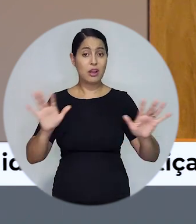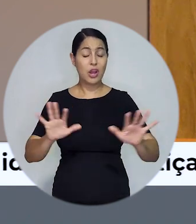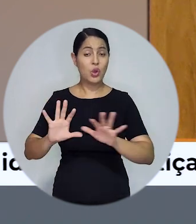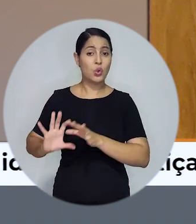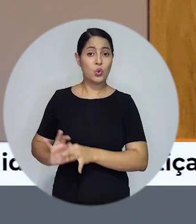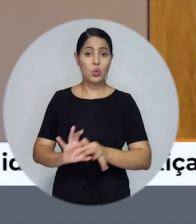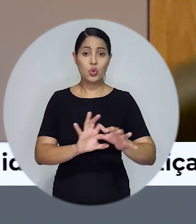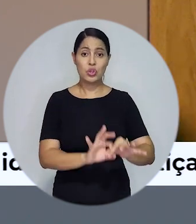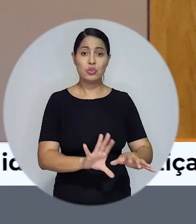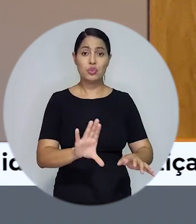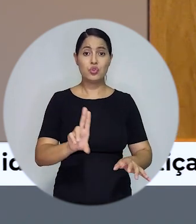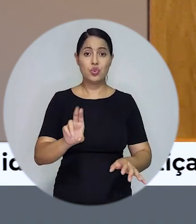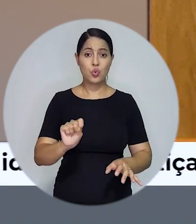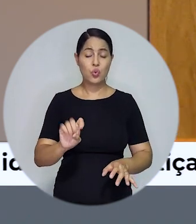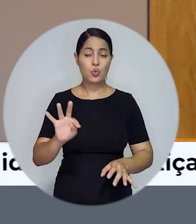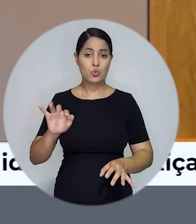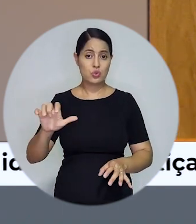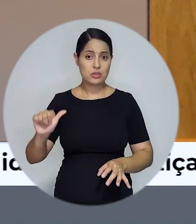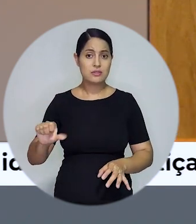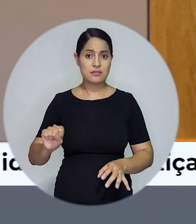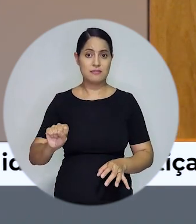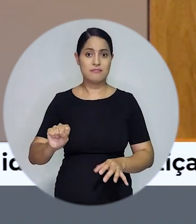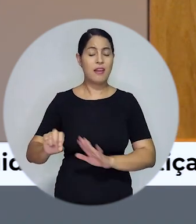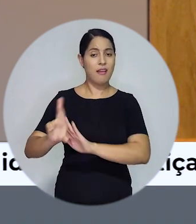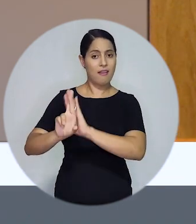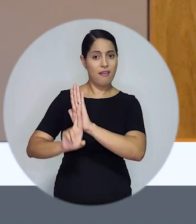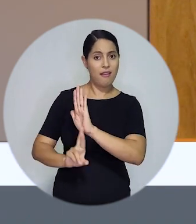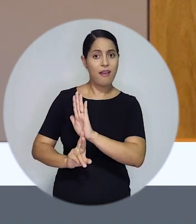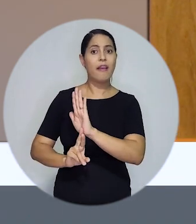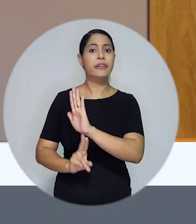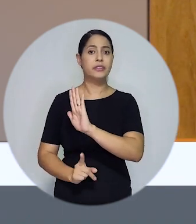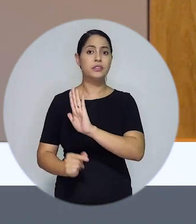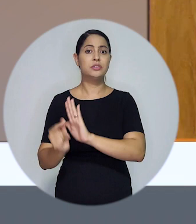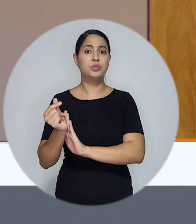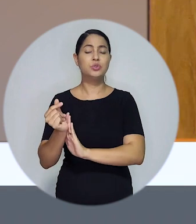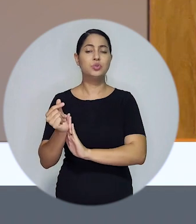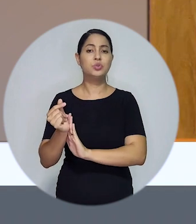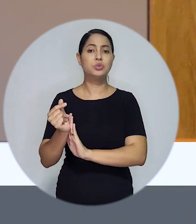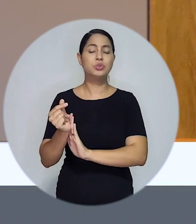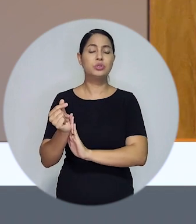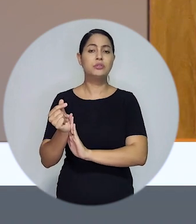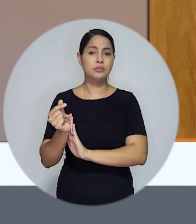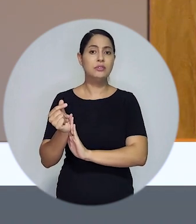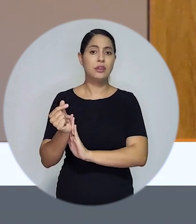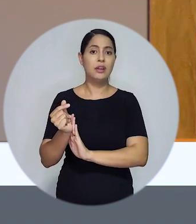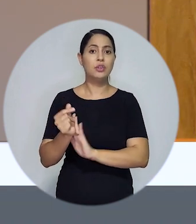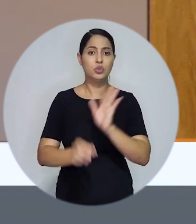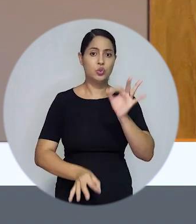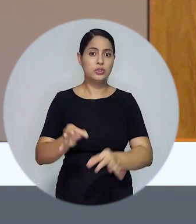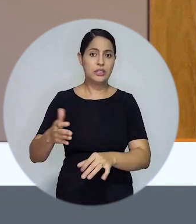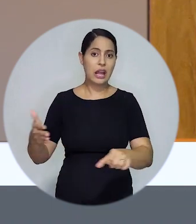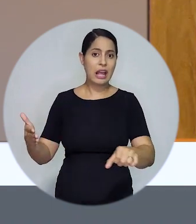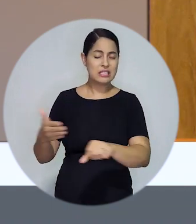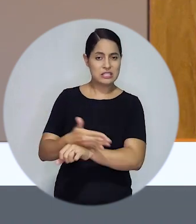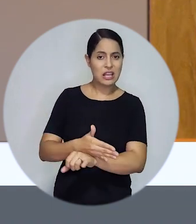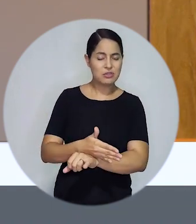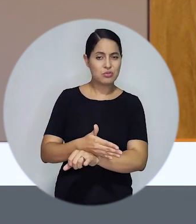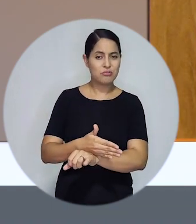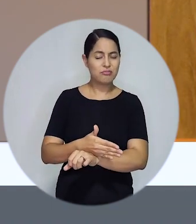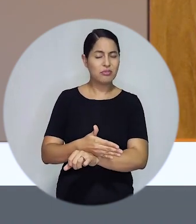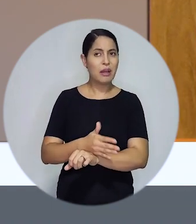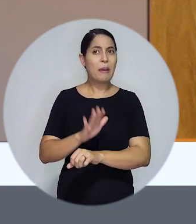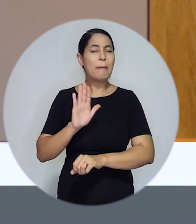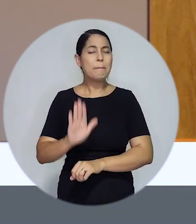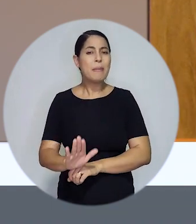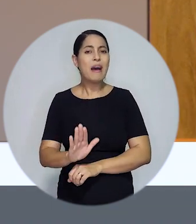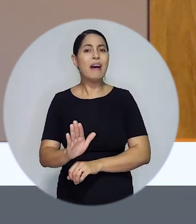judiciário, as custas, o regime de custas. Ele é fundamental como política de acesso